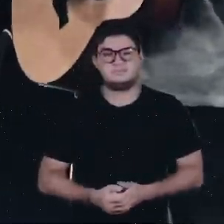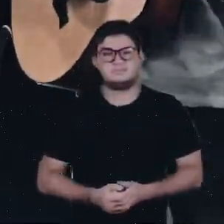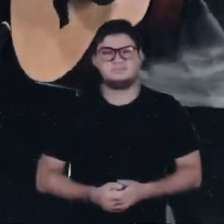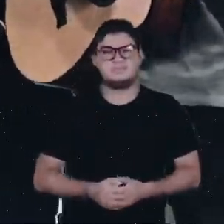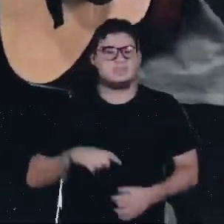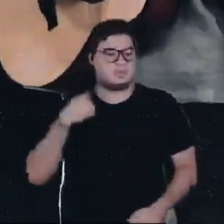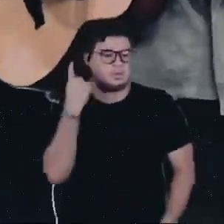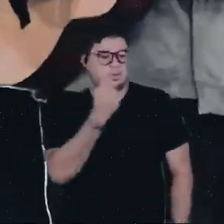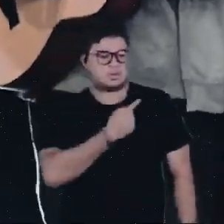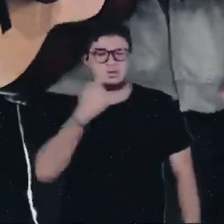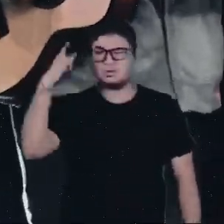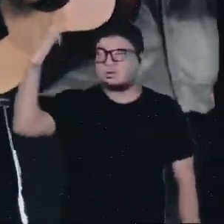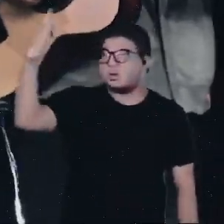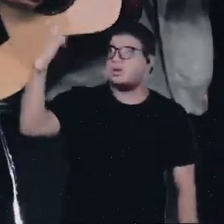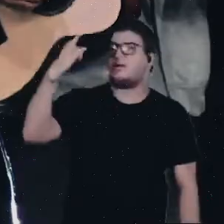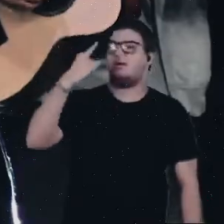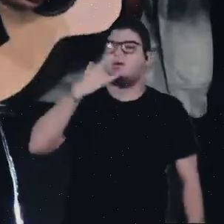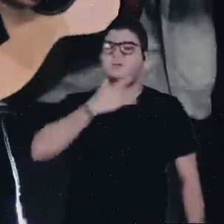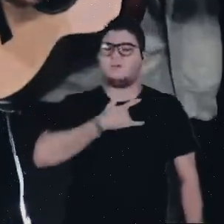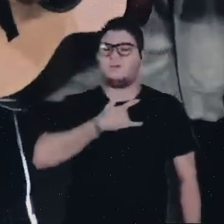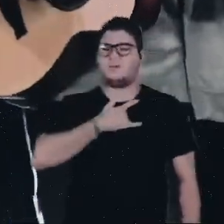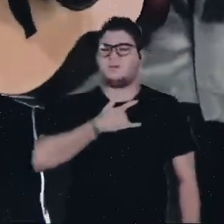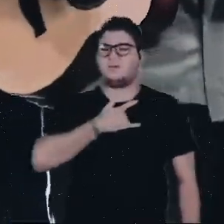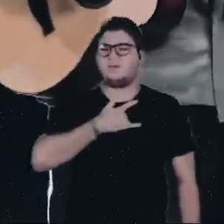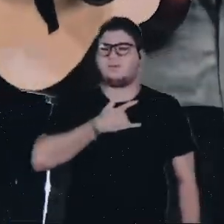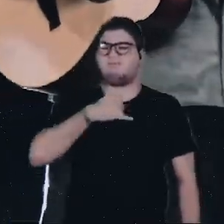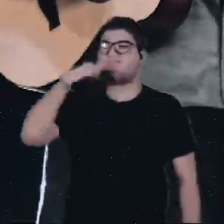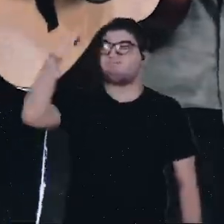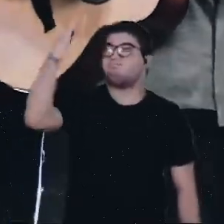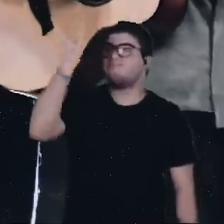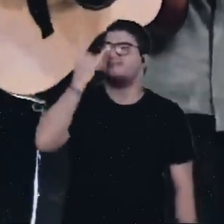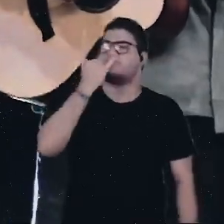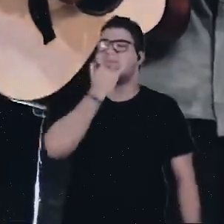A gente é amado, a gente foi perdoado,